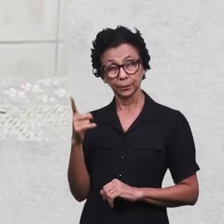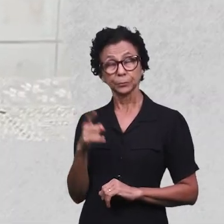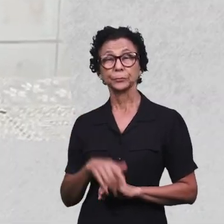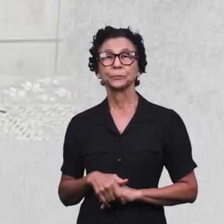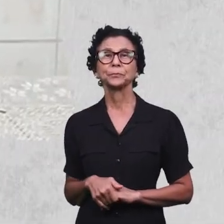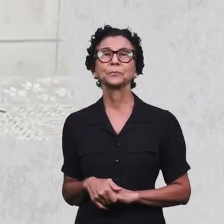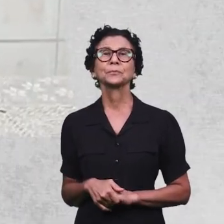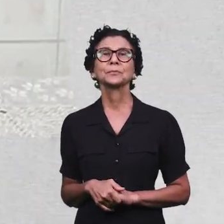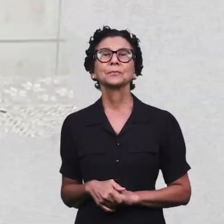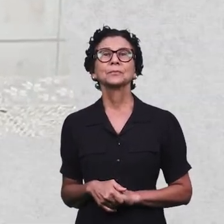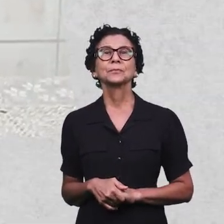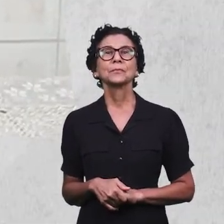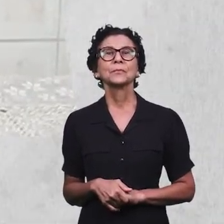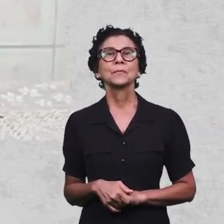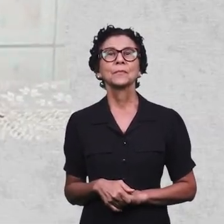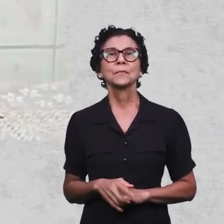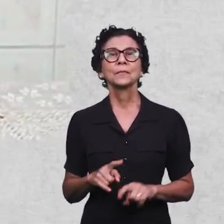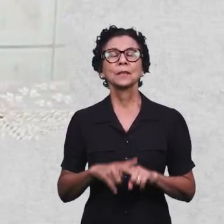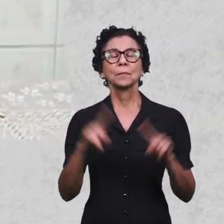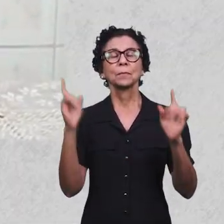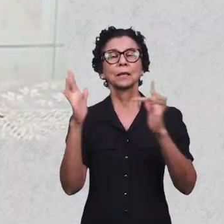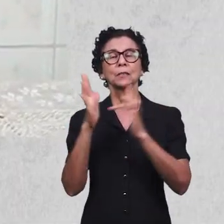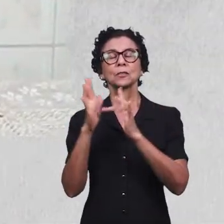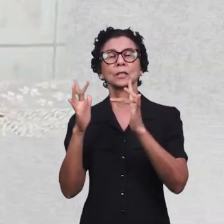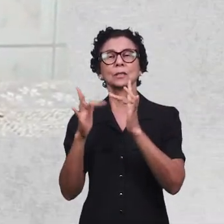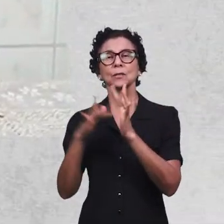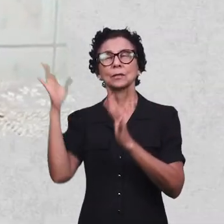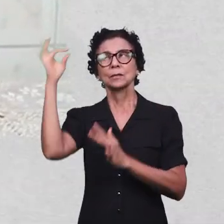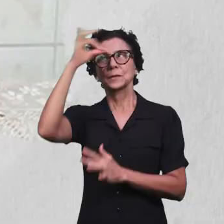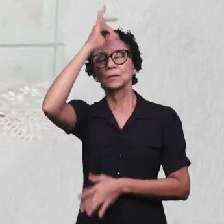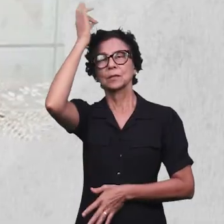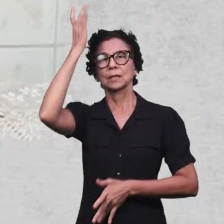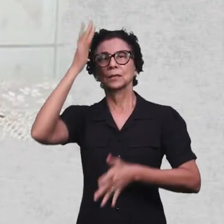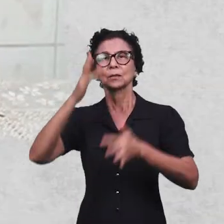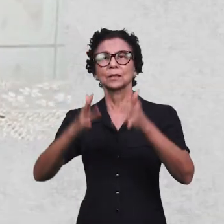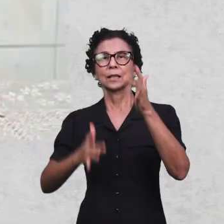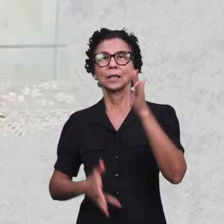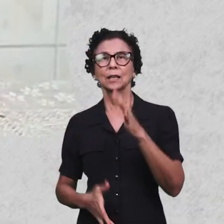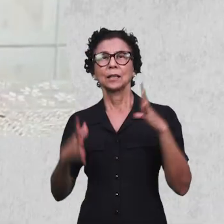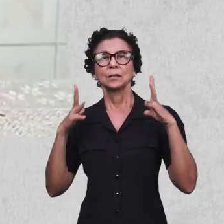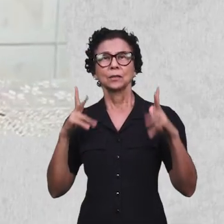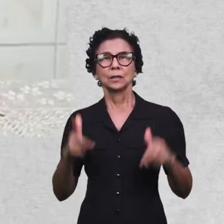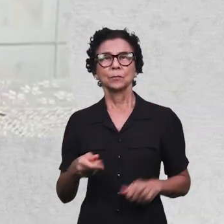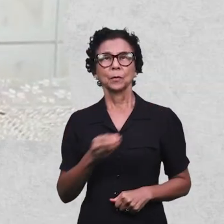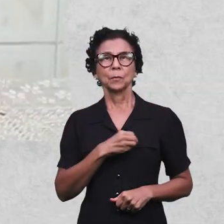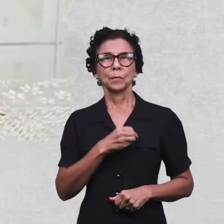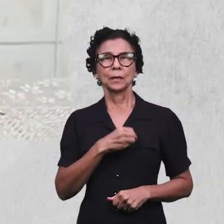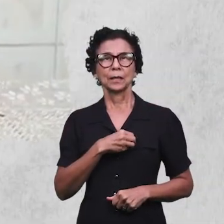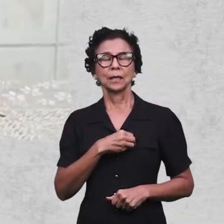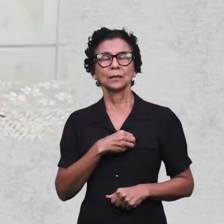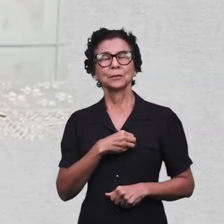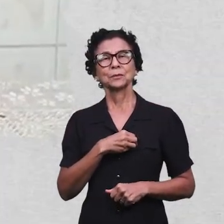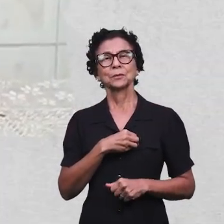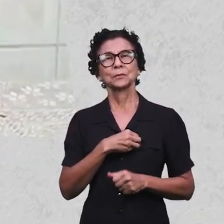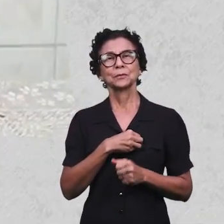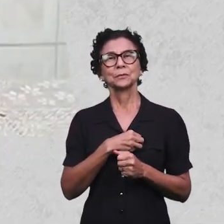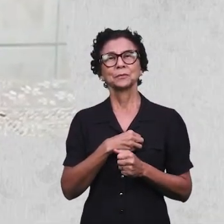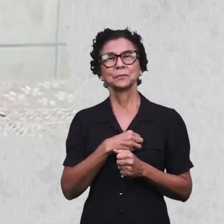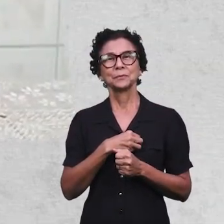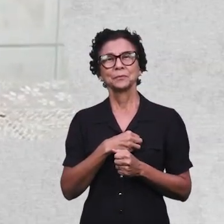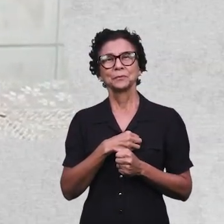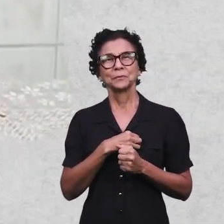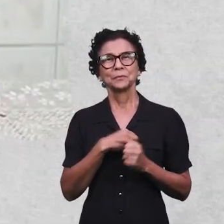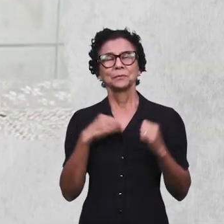Viu como sujou a água? Mas Jesus derrama do Espírito Santo sobre nós e nos limpa de todo pecado.